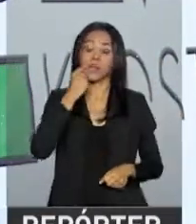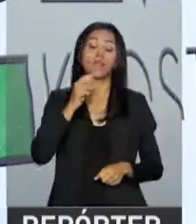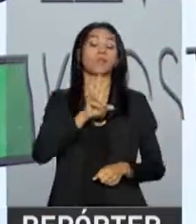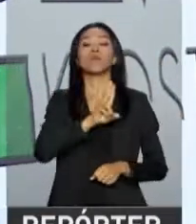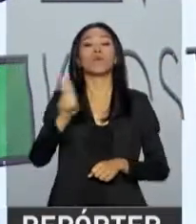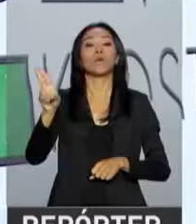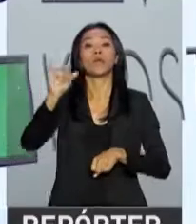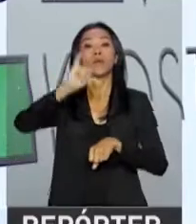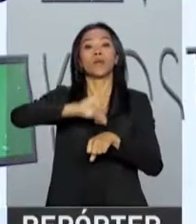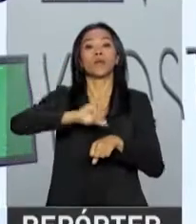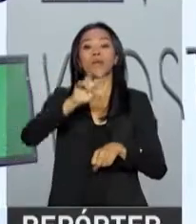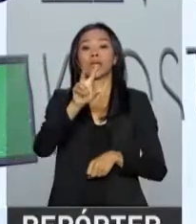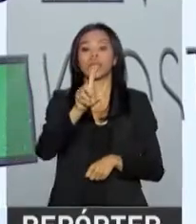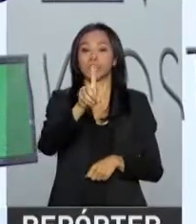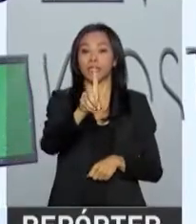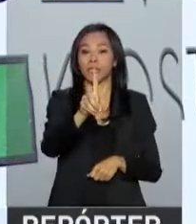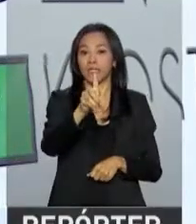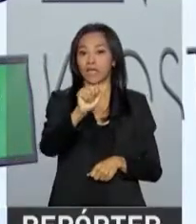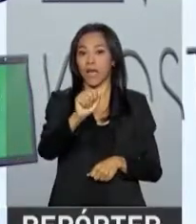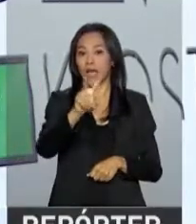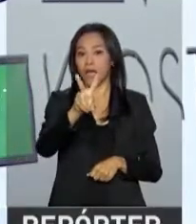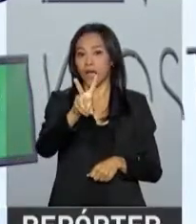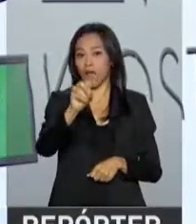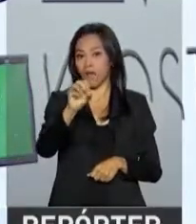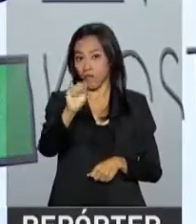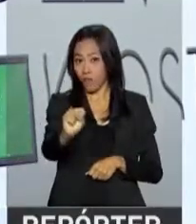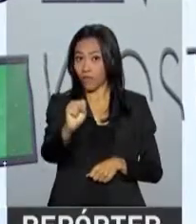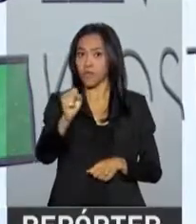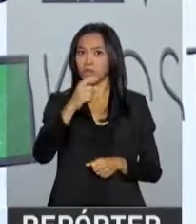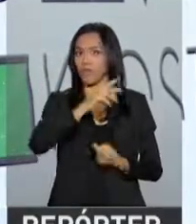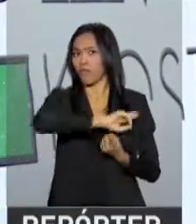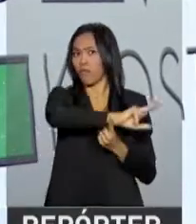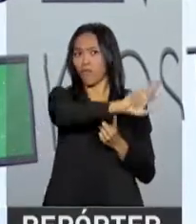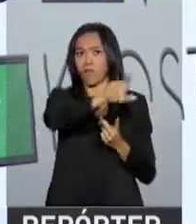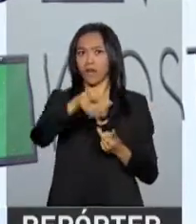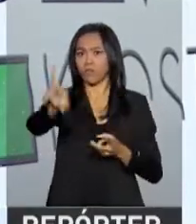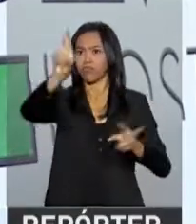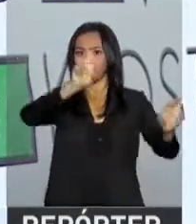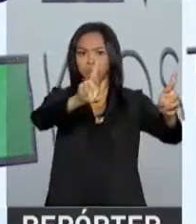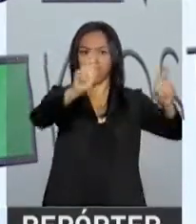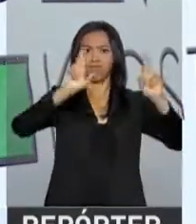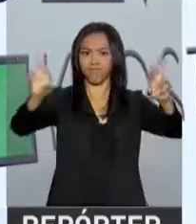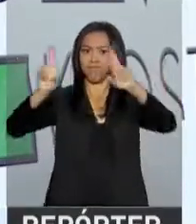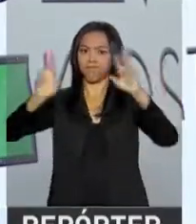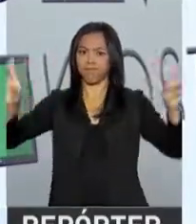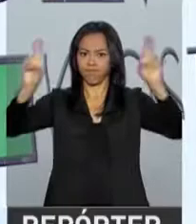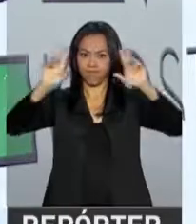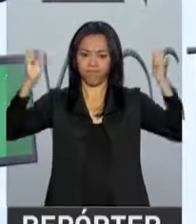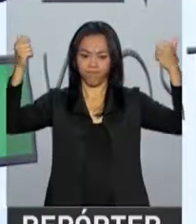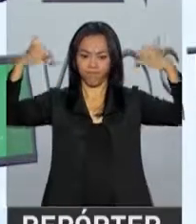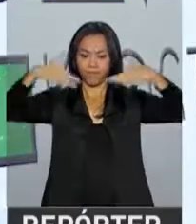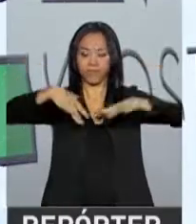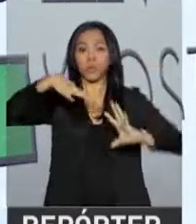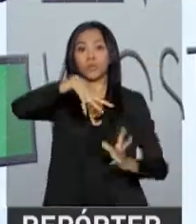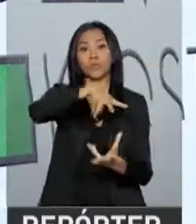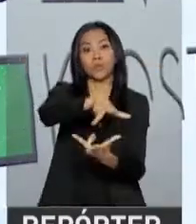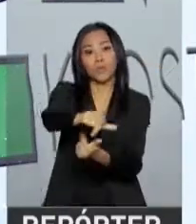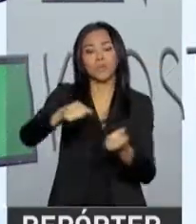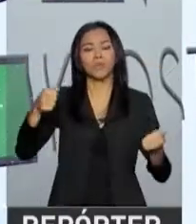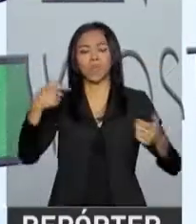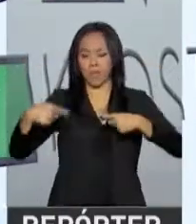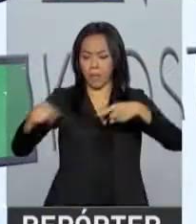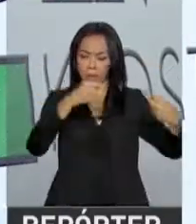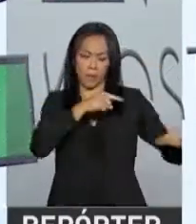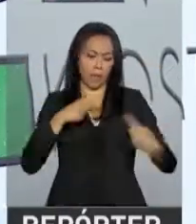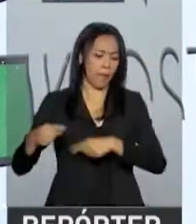empresariais e organizações internacionais e da sociedade civil do mundo pra discutir os principais temas globais da